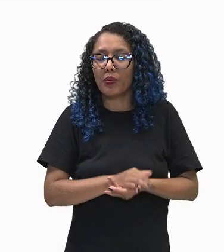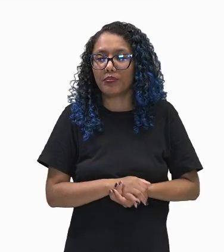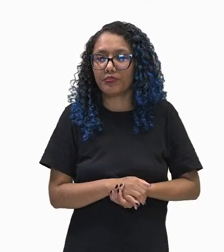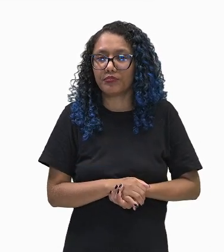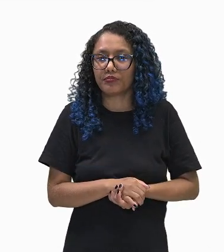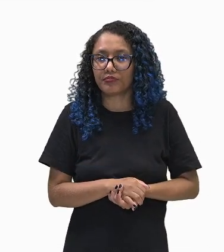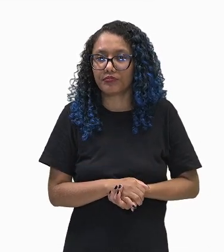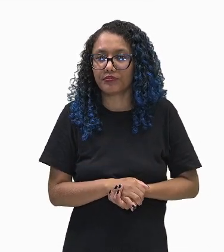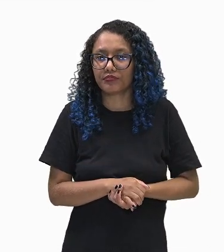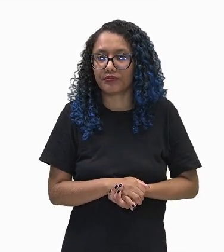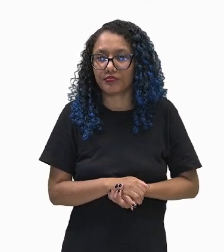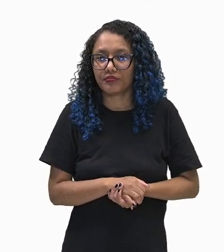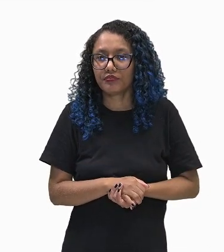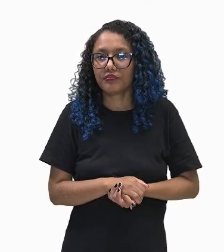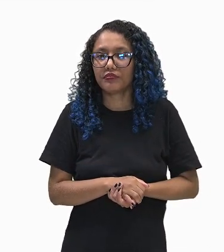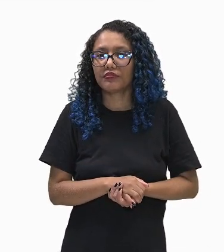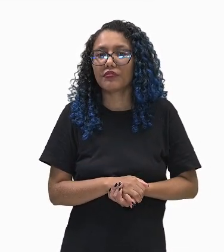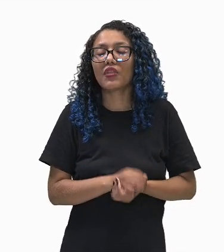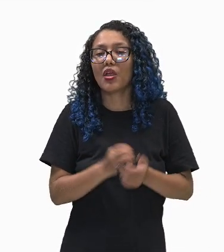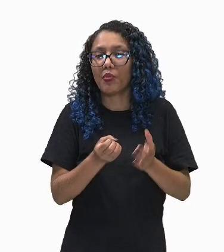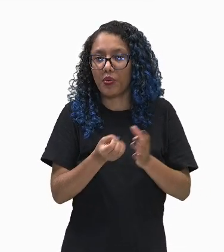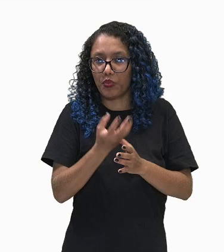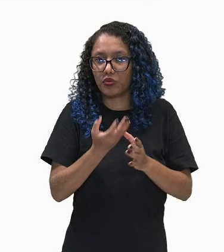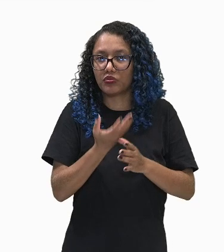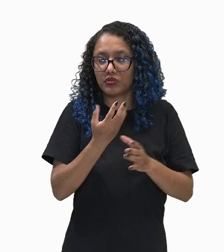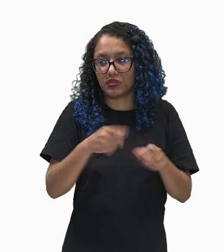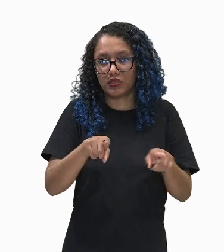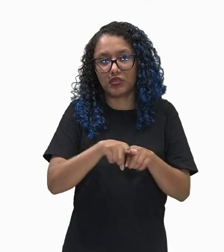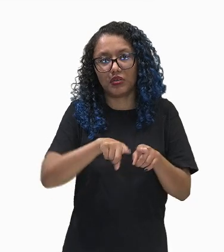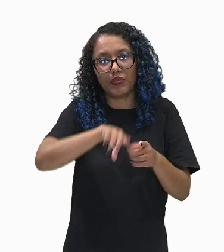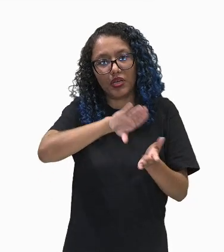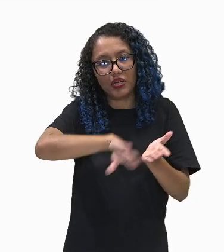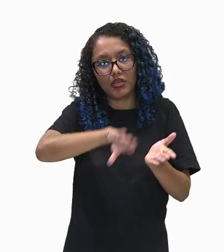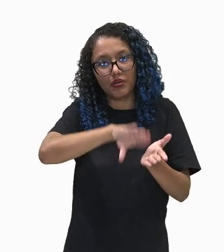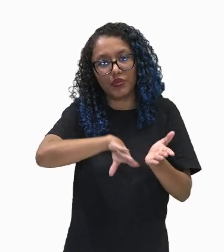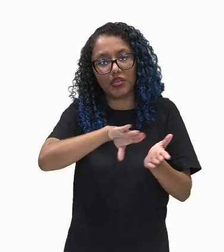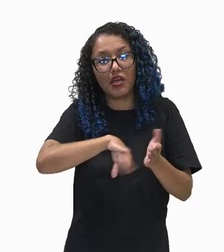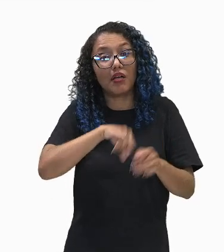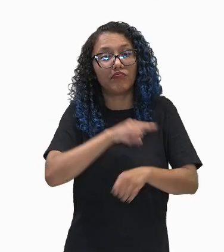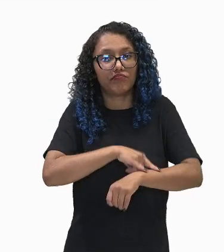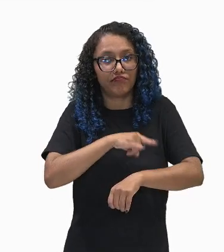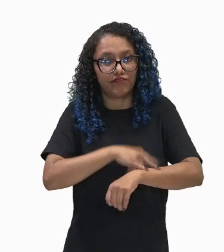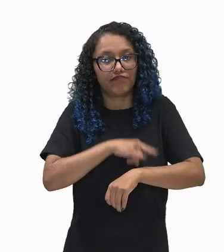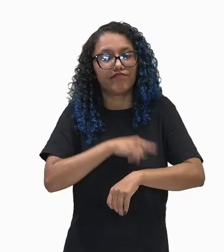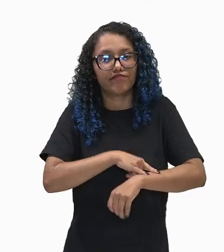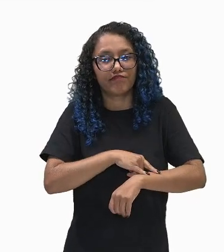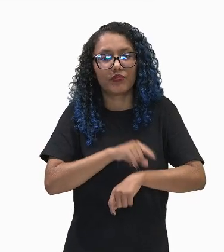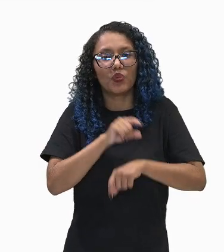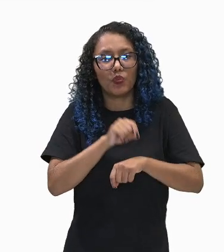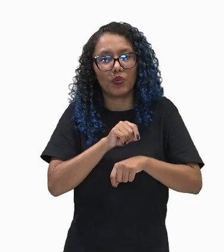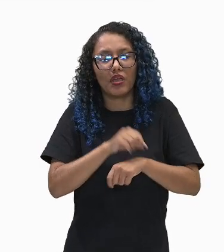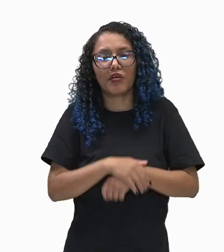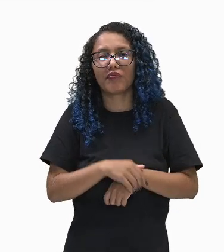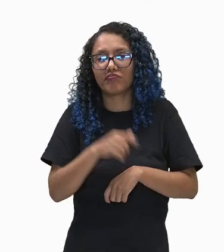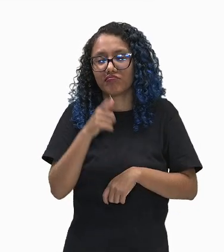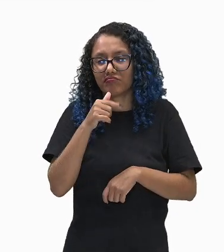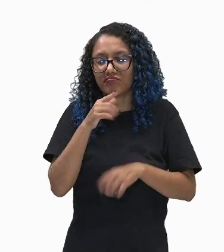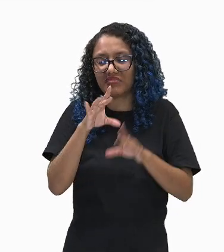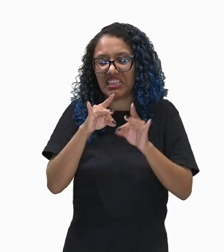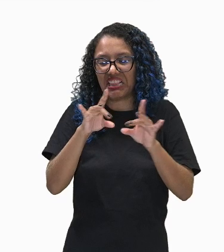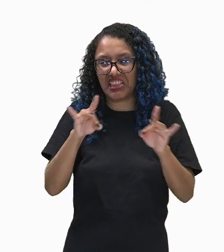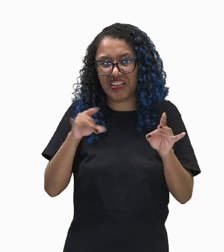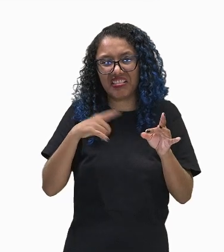na produção e na eliminação da urina, que é aquele líquido composto por